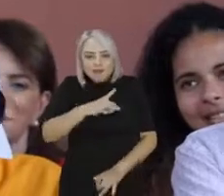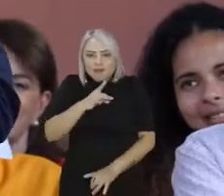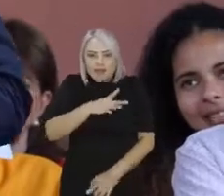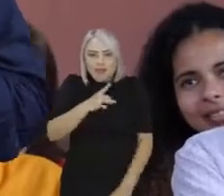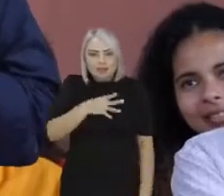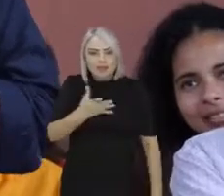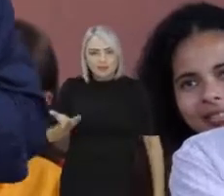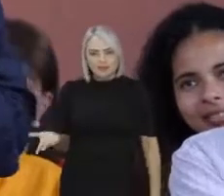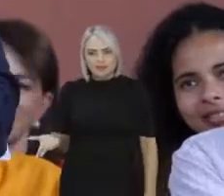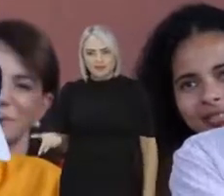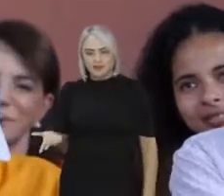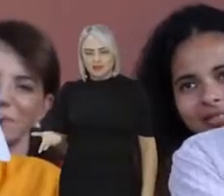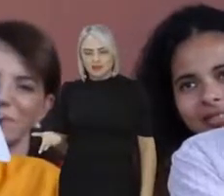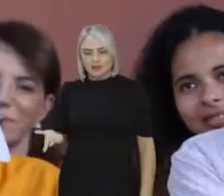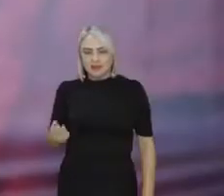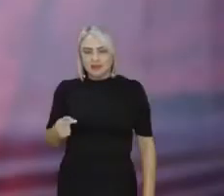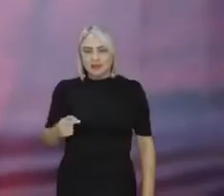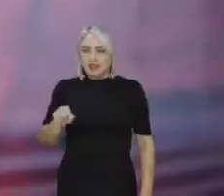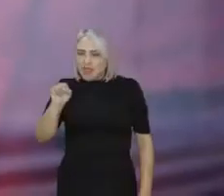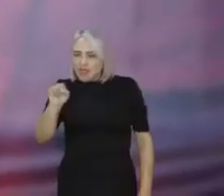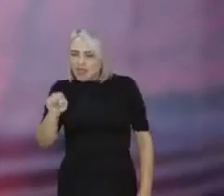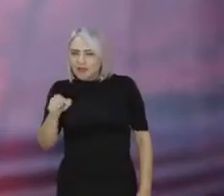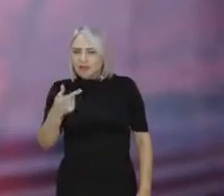Eles querem o povo de cabeça baixa.